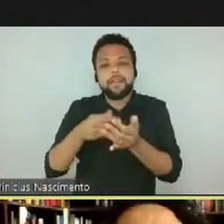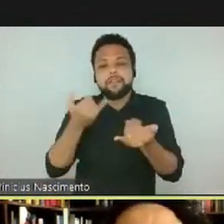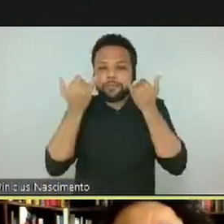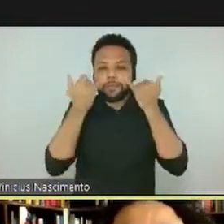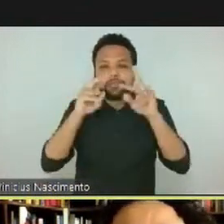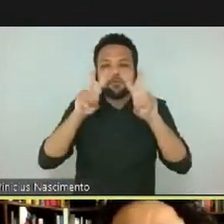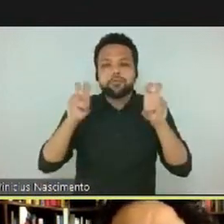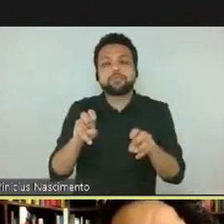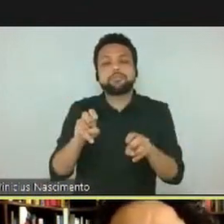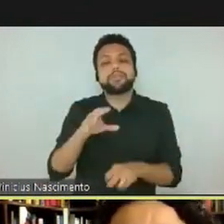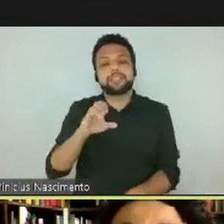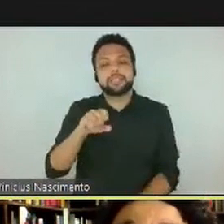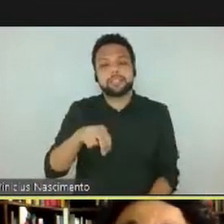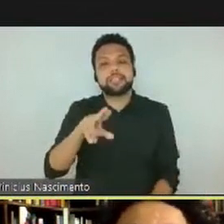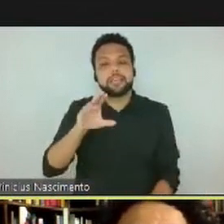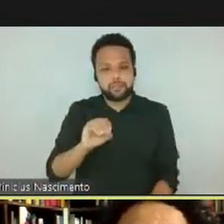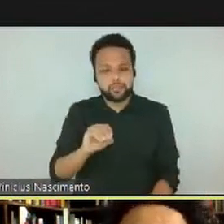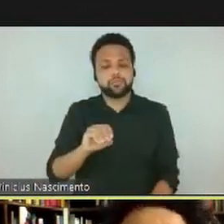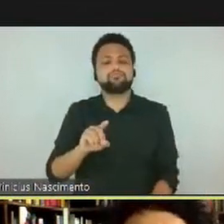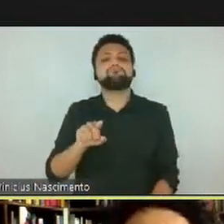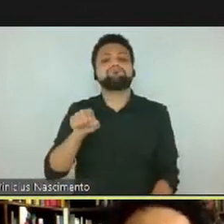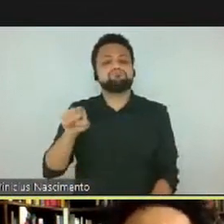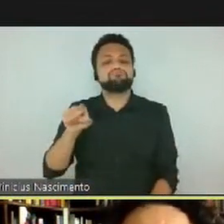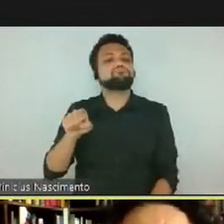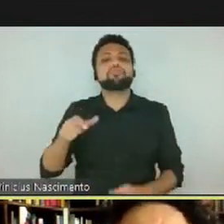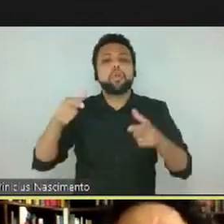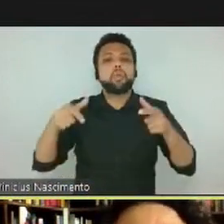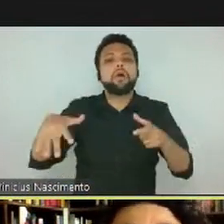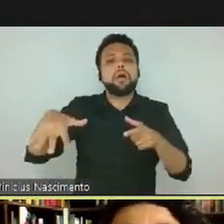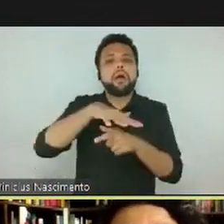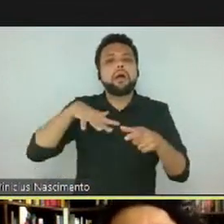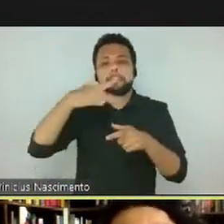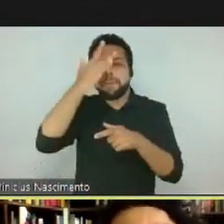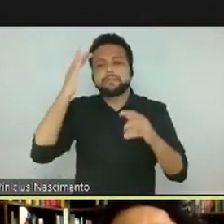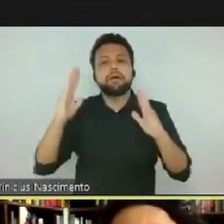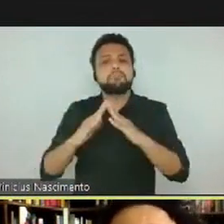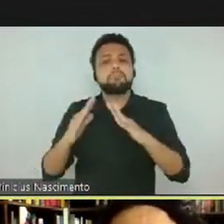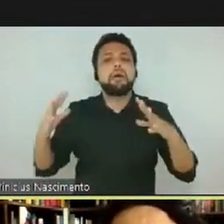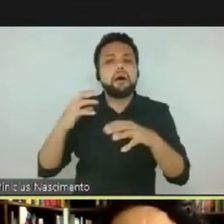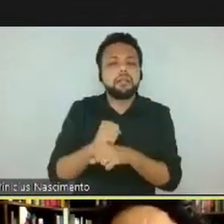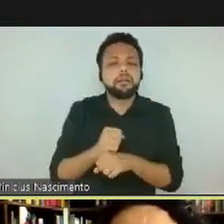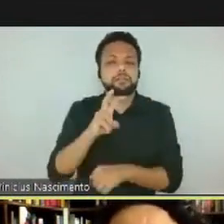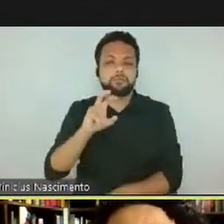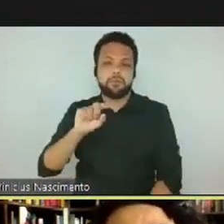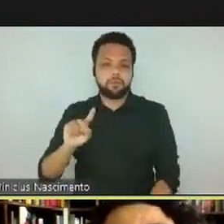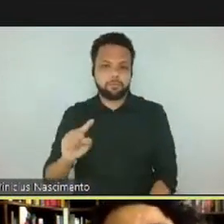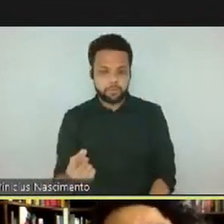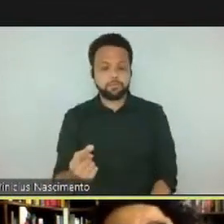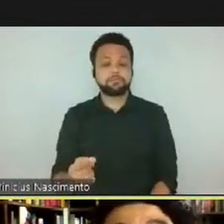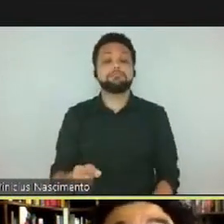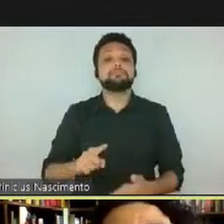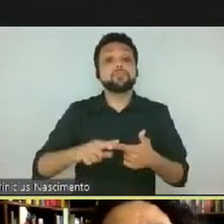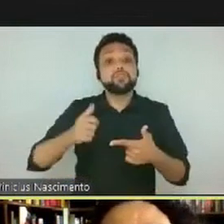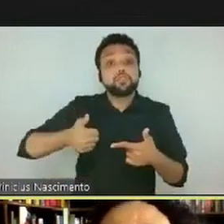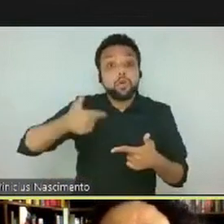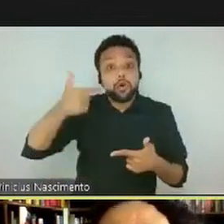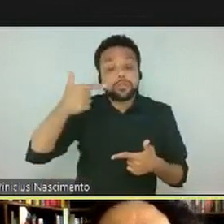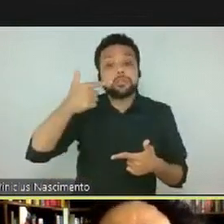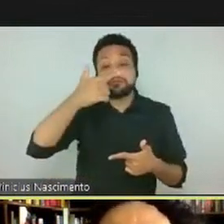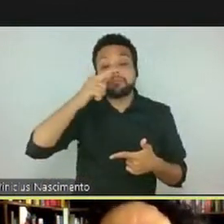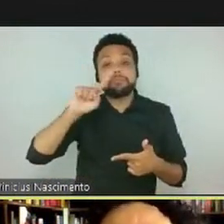um bairro com aproximadamente 50 mil habitantes, com mais de 12 mil moradores, apenas em uma